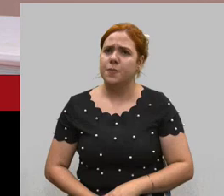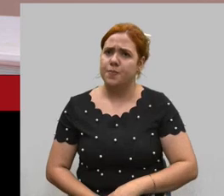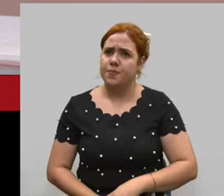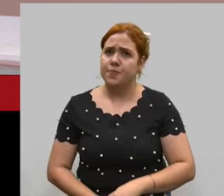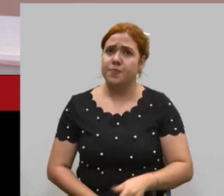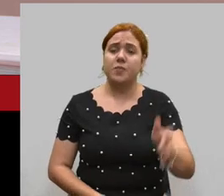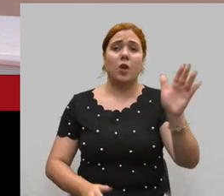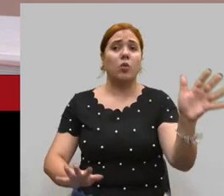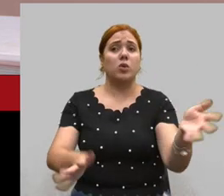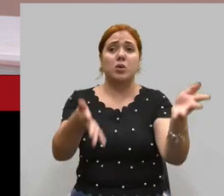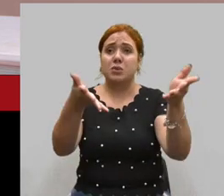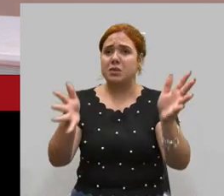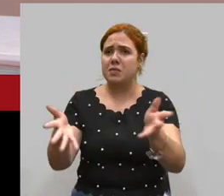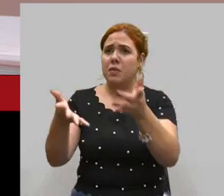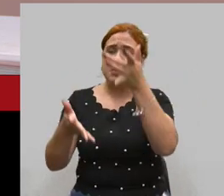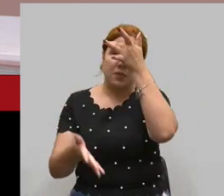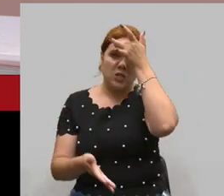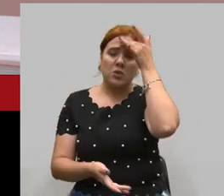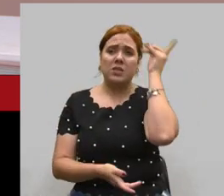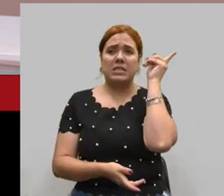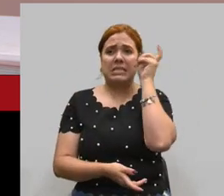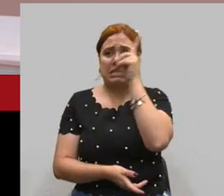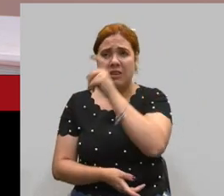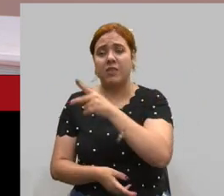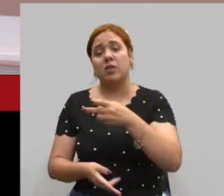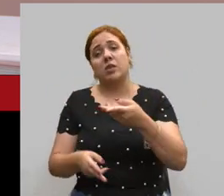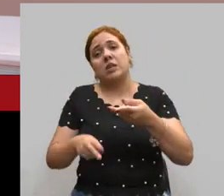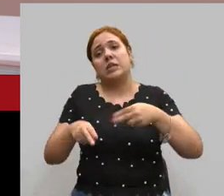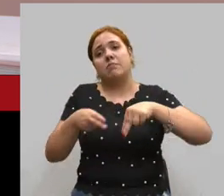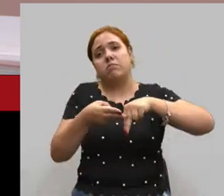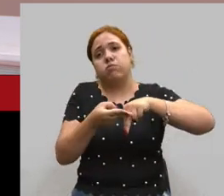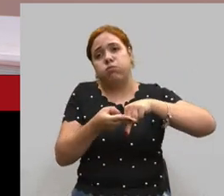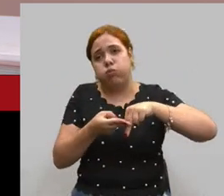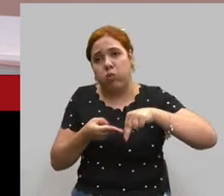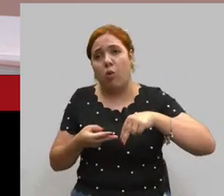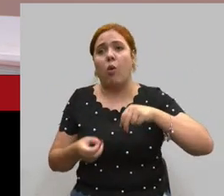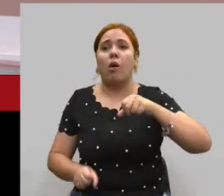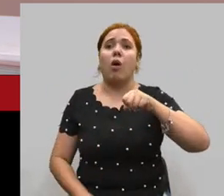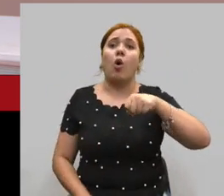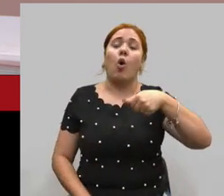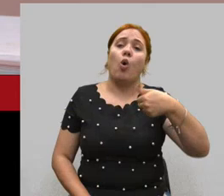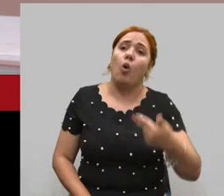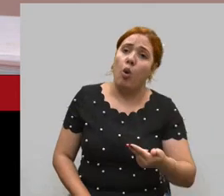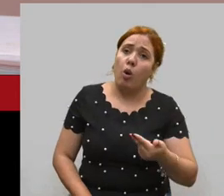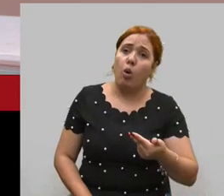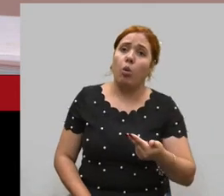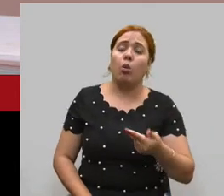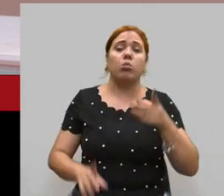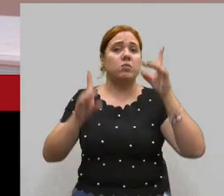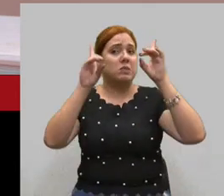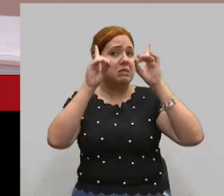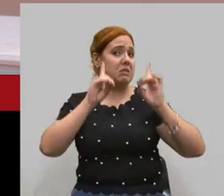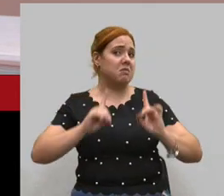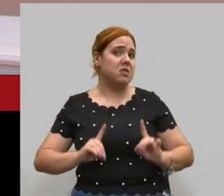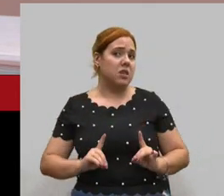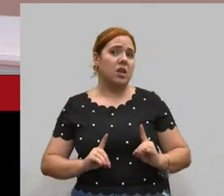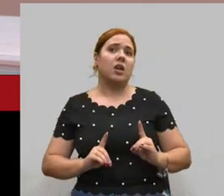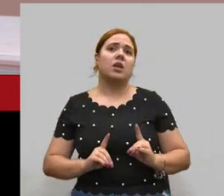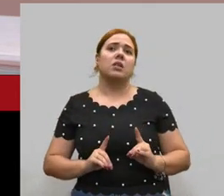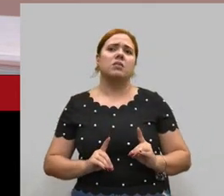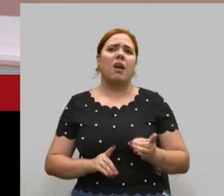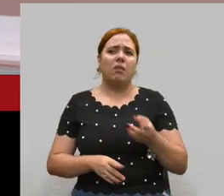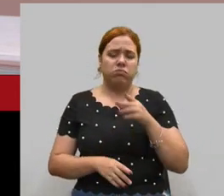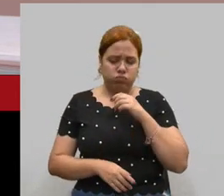pessoas que estão passando por dificuldade que sofreram amputação que tem qualquer tipo de de deficiência a erguer a